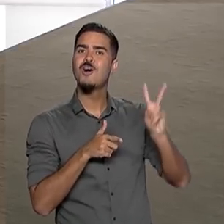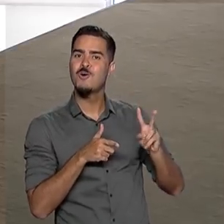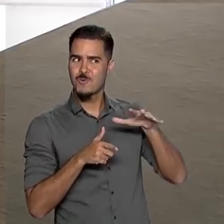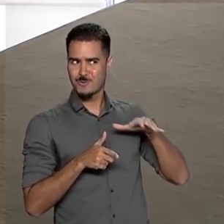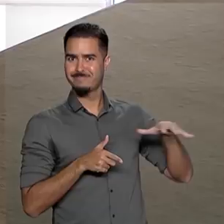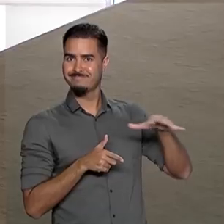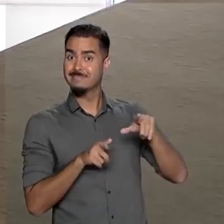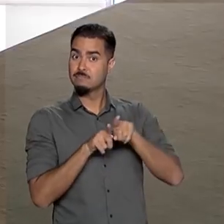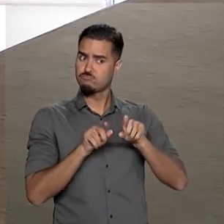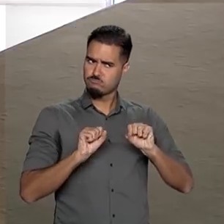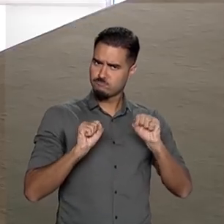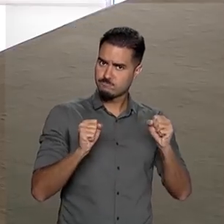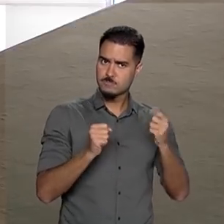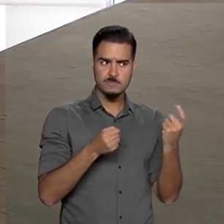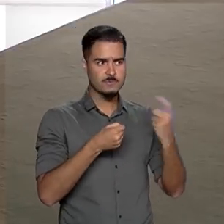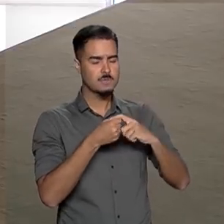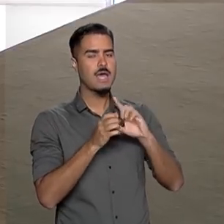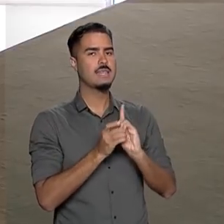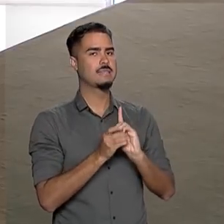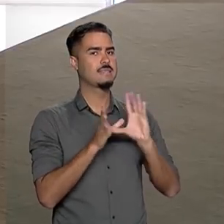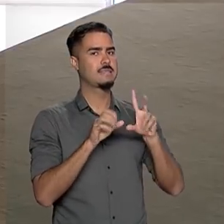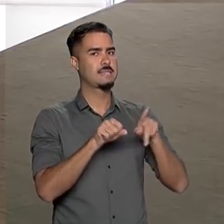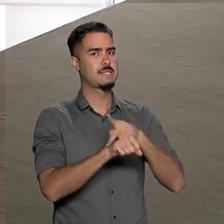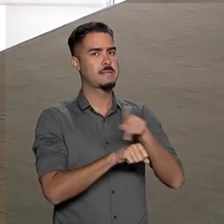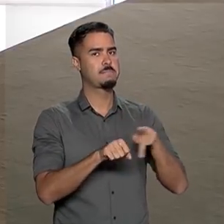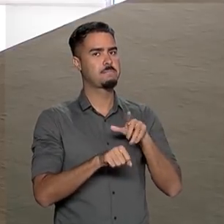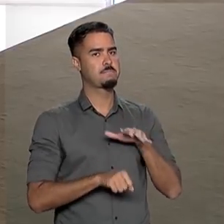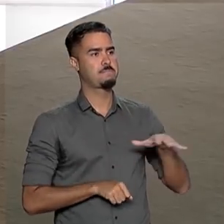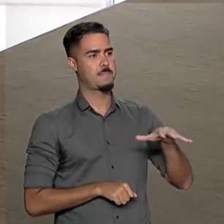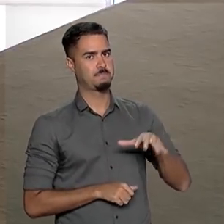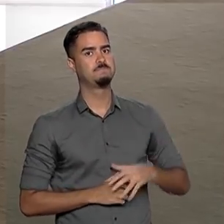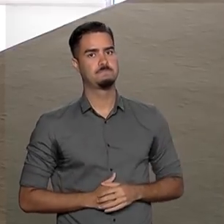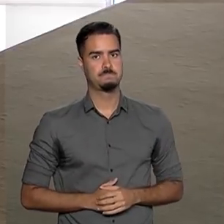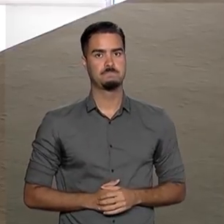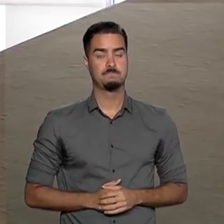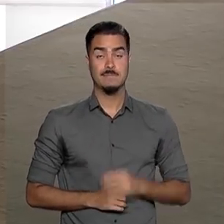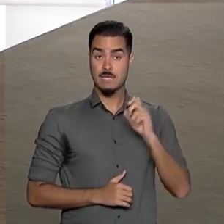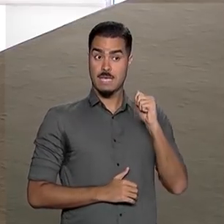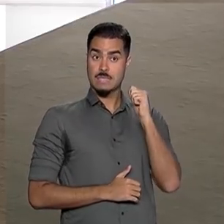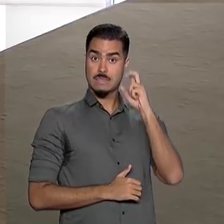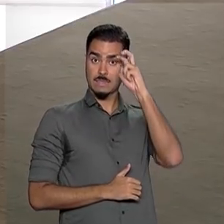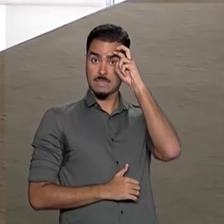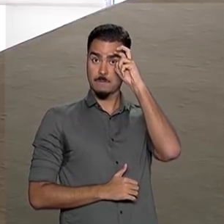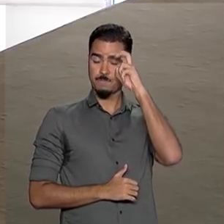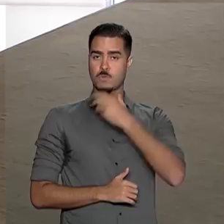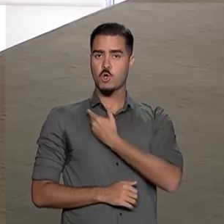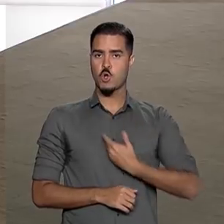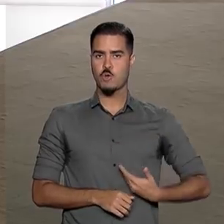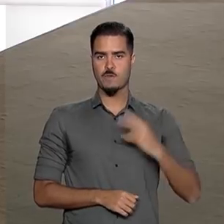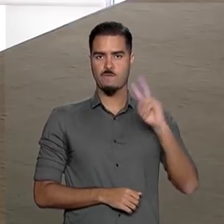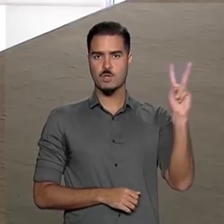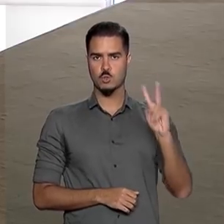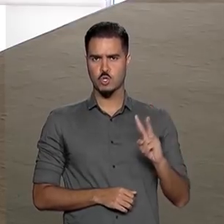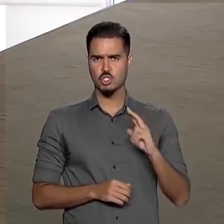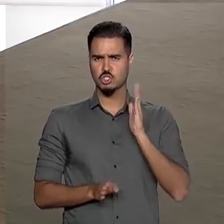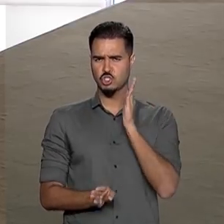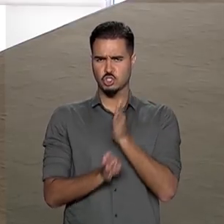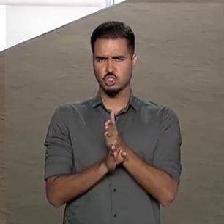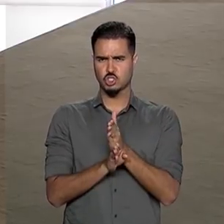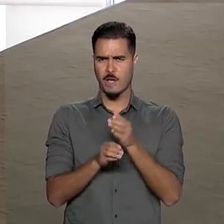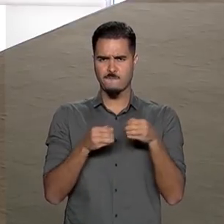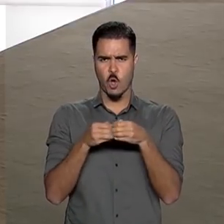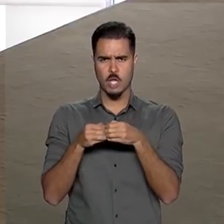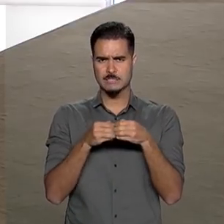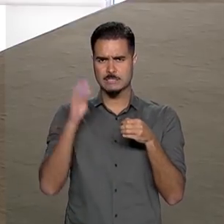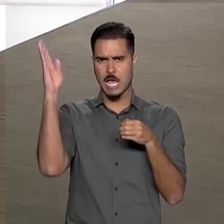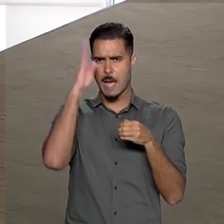para a retomada da democracia no país vizinho na última quinta-feira o governo venezuelano fechou a fronteira com o